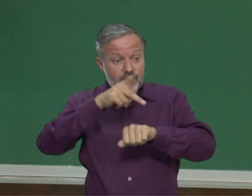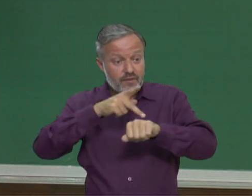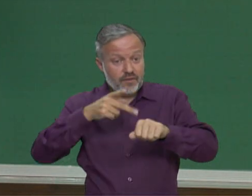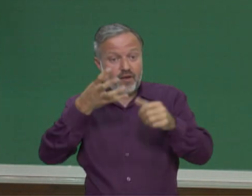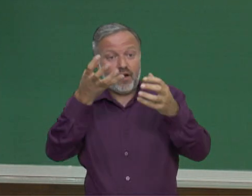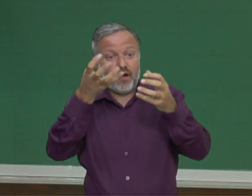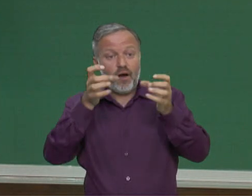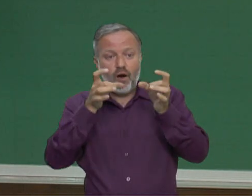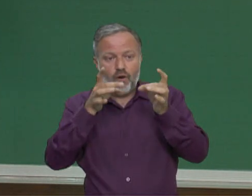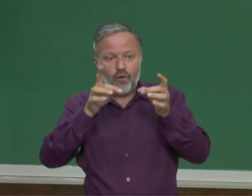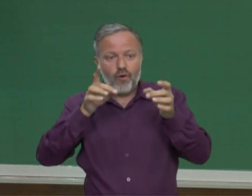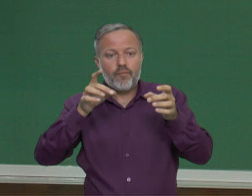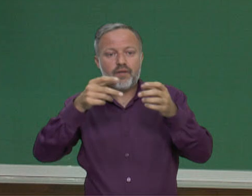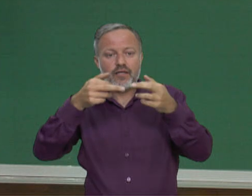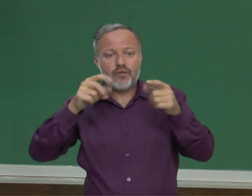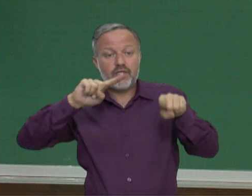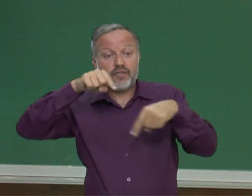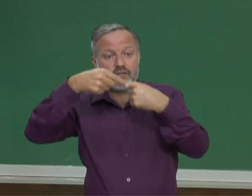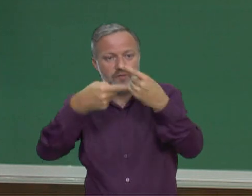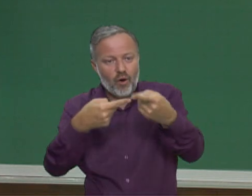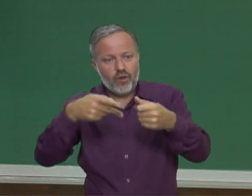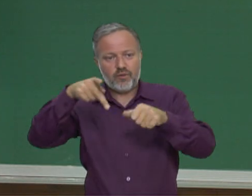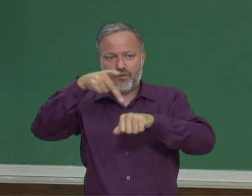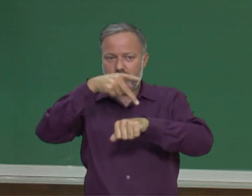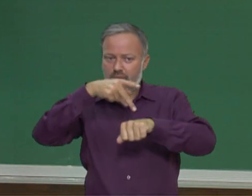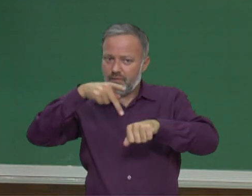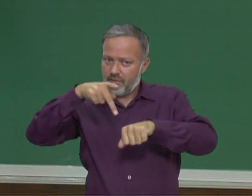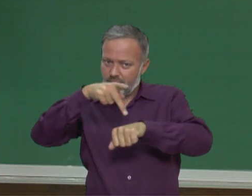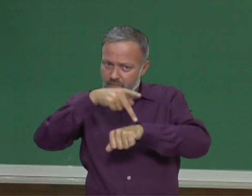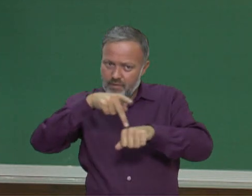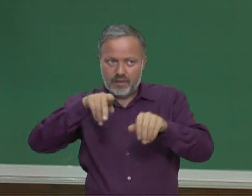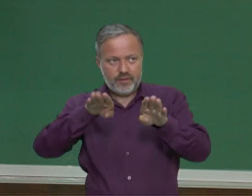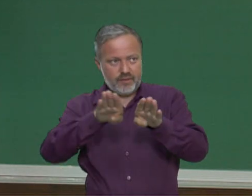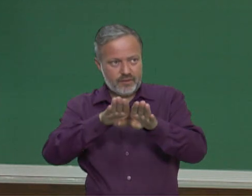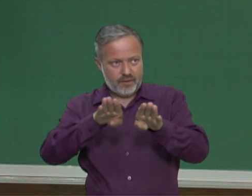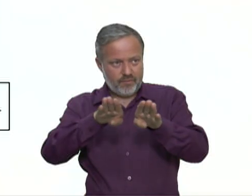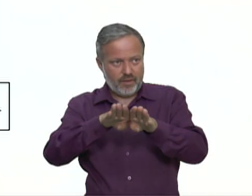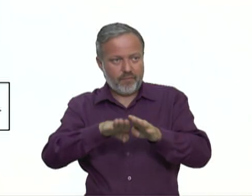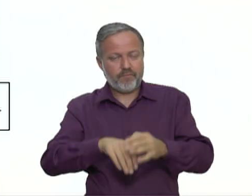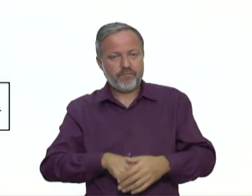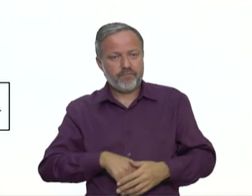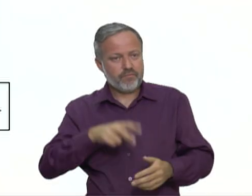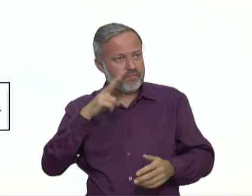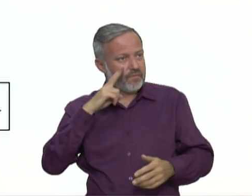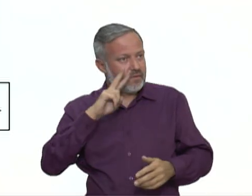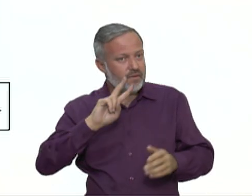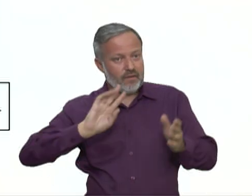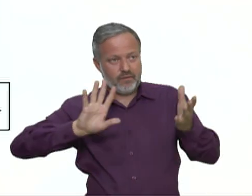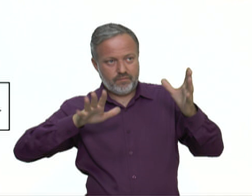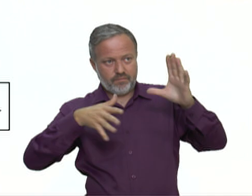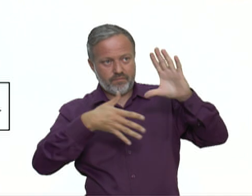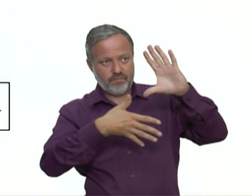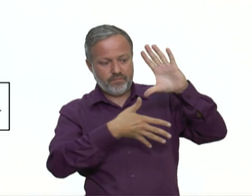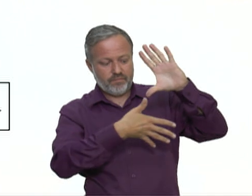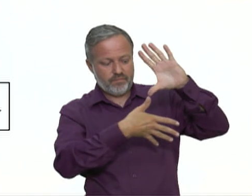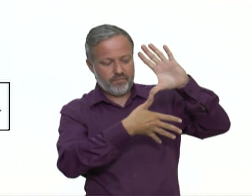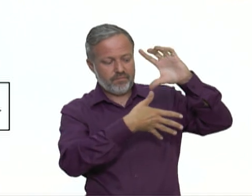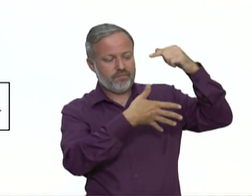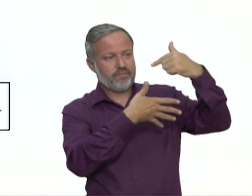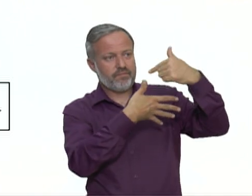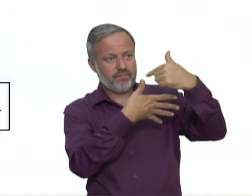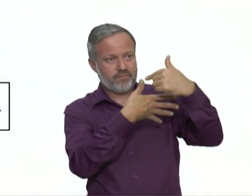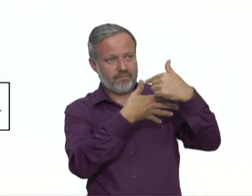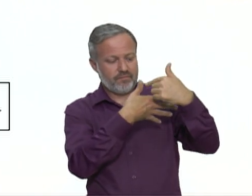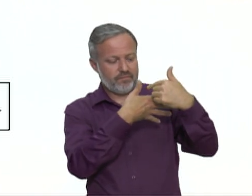produto do outro, tá? Essa é uma das principais características aí desse bloco, tá? Vamos dar uma olhadinha então aqui. Por que eu fiz questão de colocar